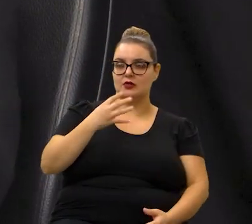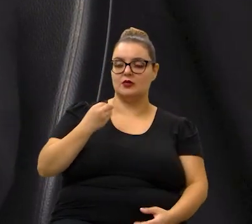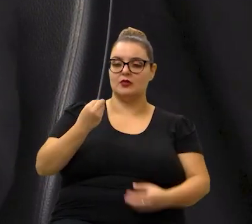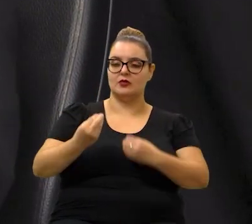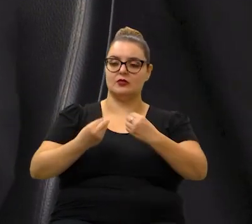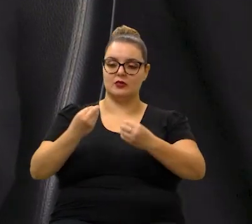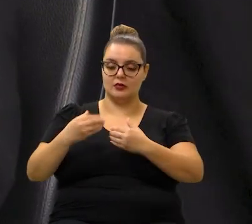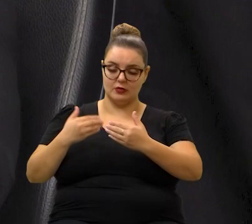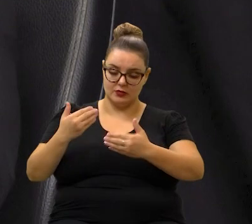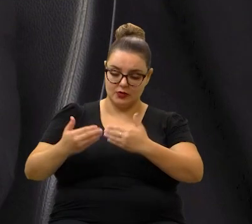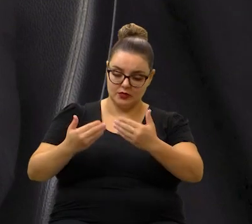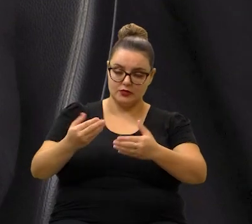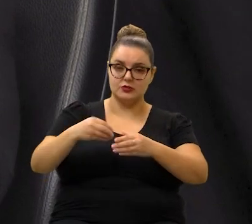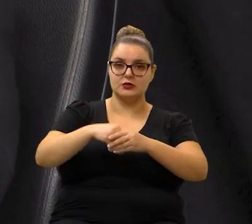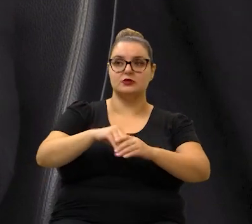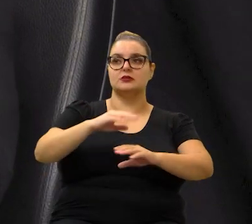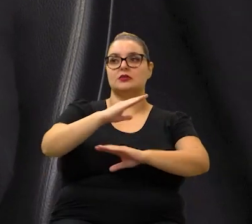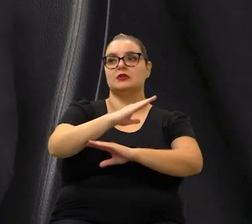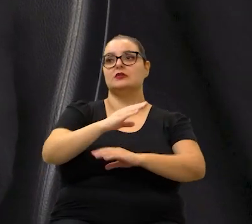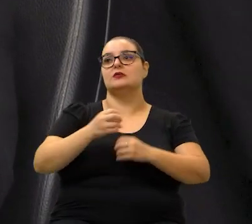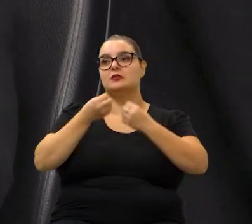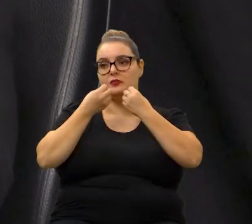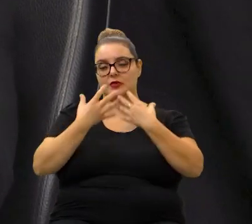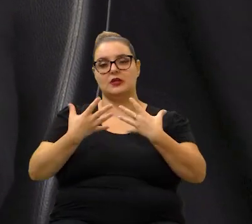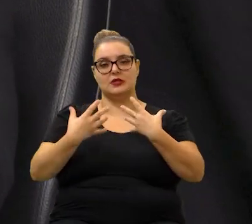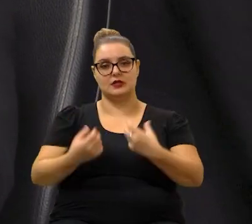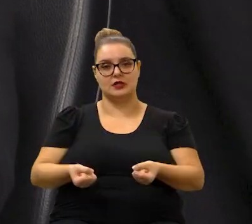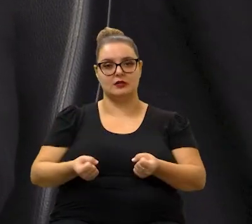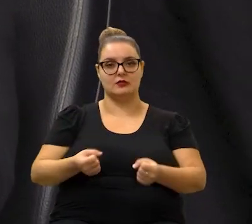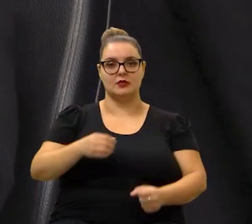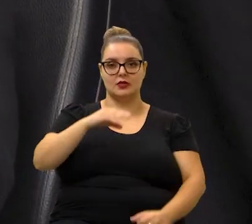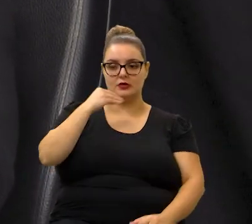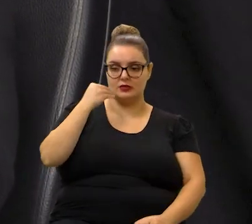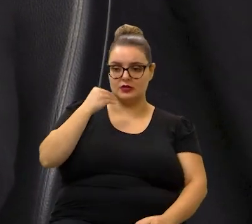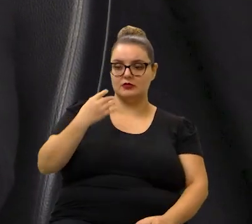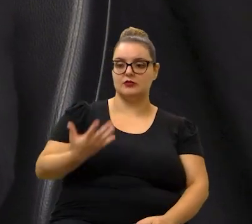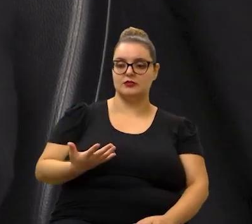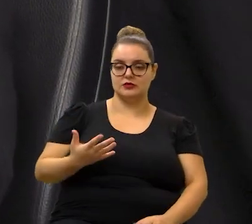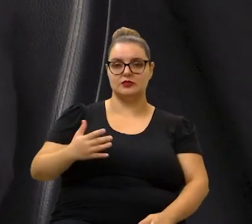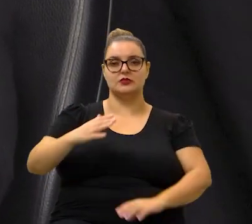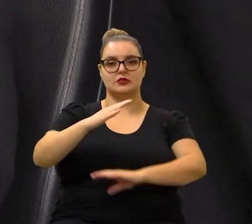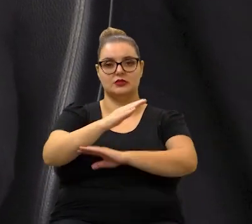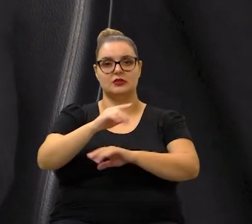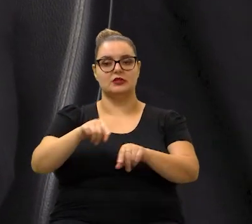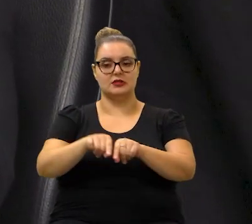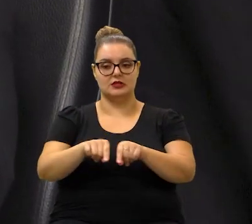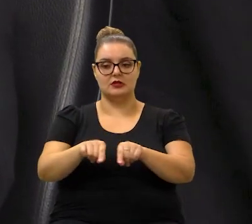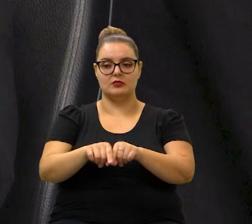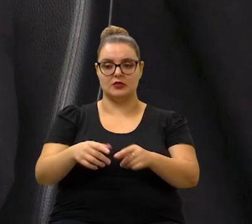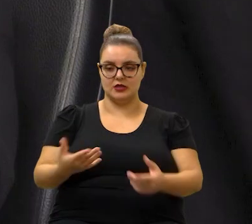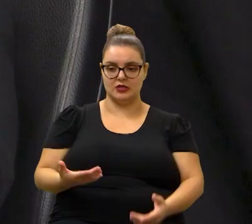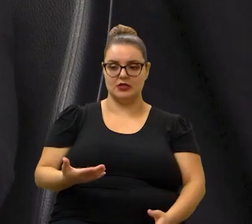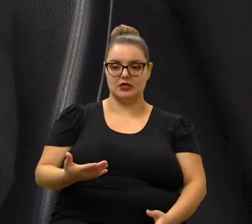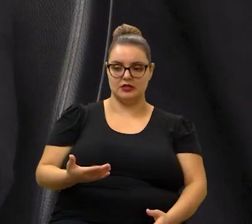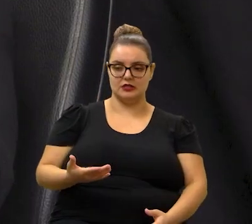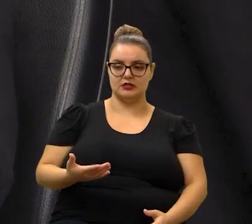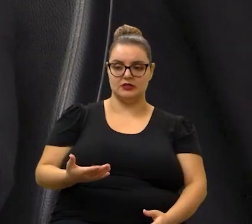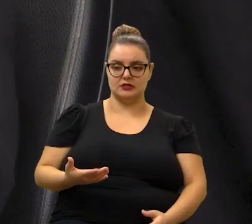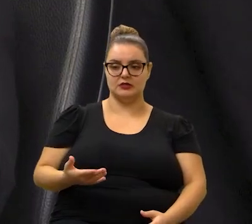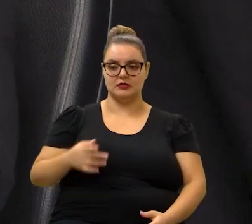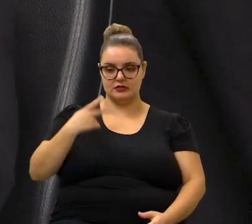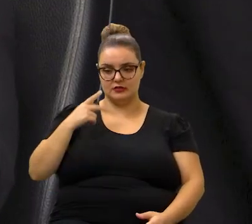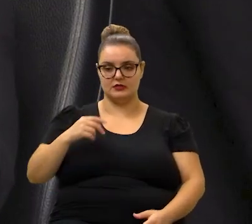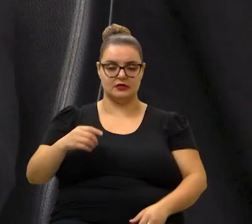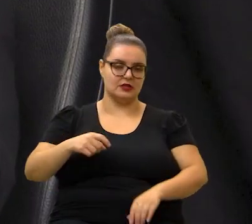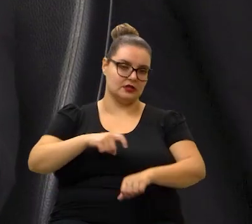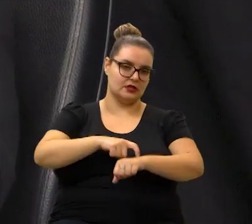funciona o trâmite da casa foi muito bem recebido pelos funcionários da câmara e também pelos vereadores da daquela